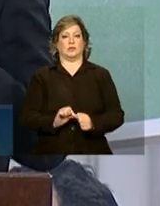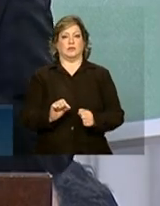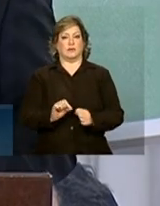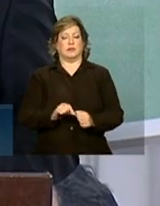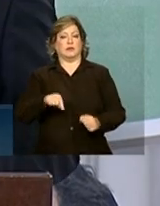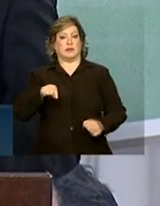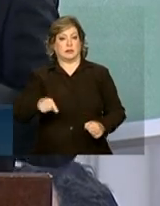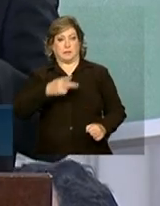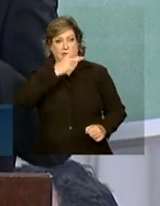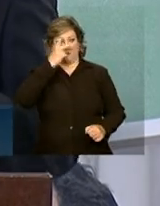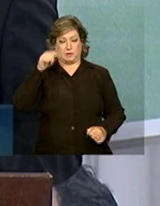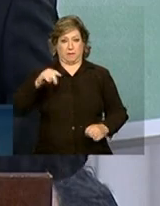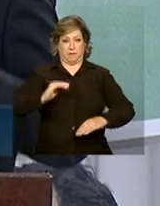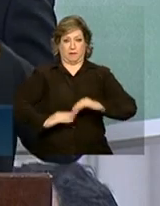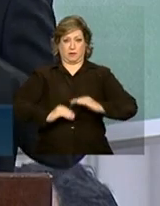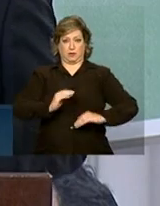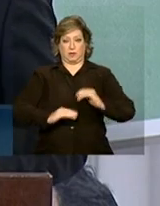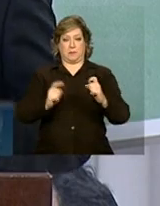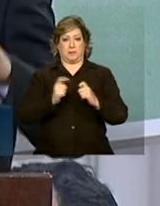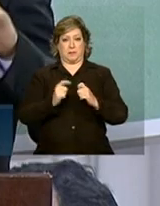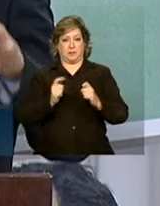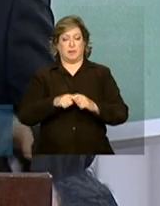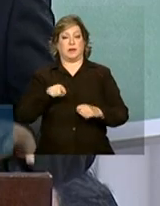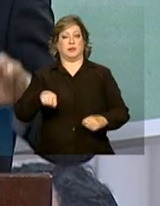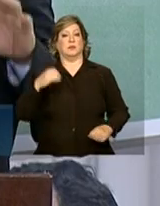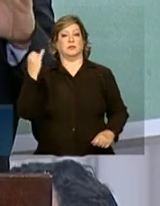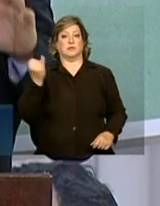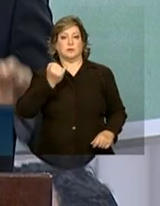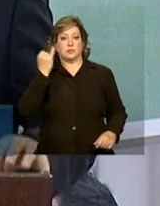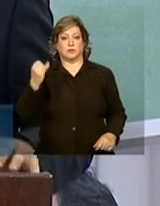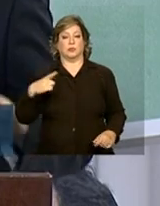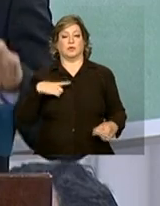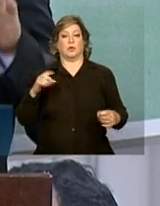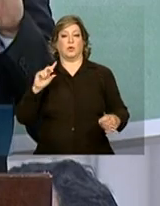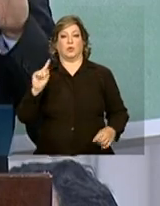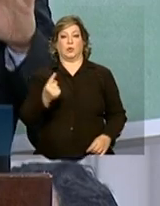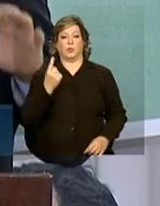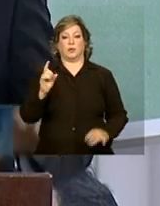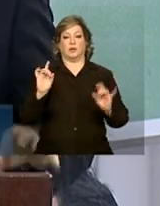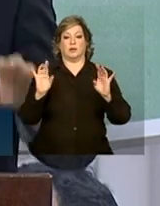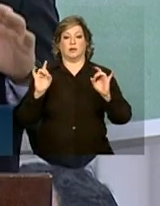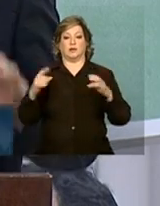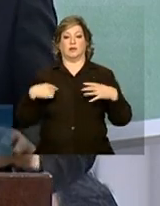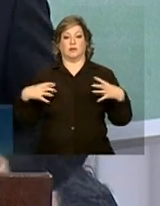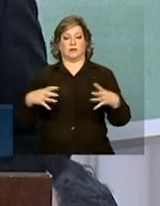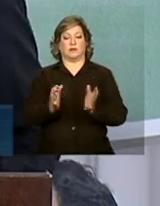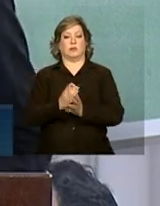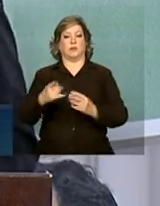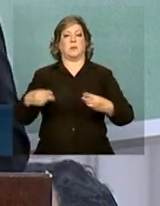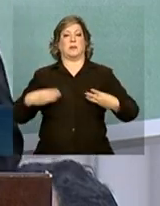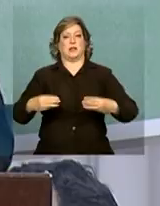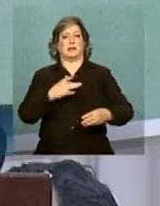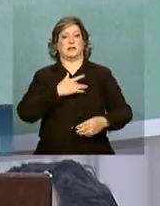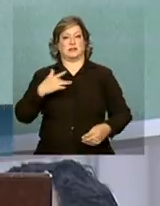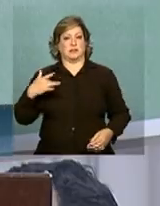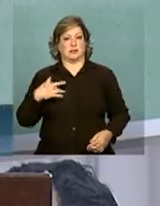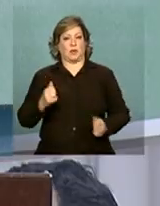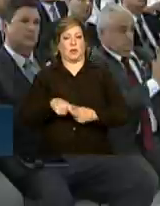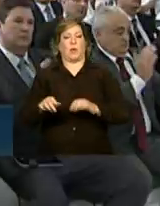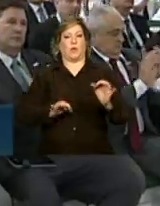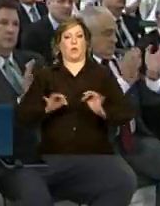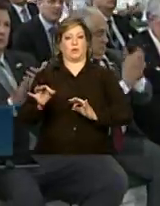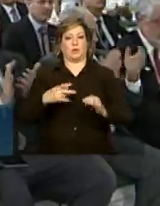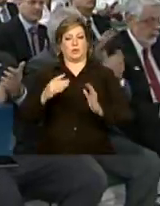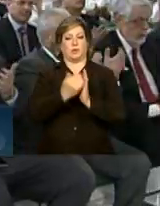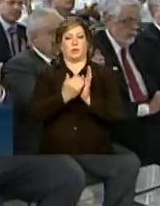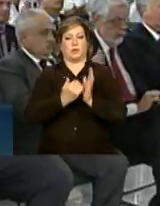desse profissional ser de prerrogativa única e exclusiva do Ministério da Saúde através da coordenação do